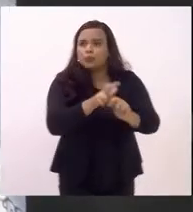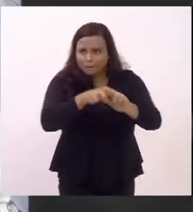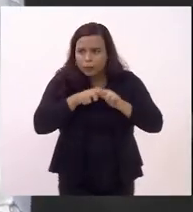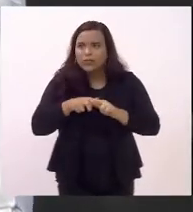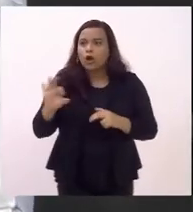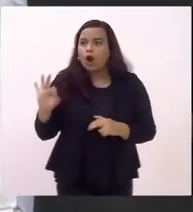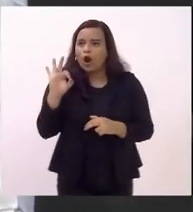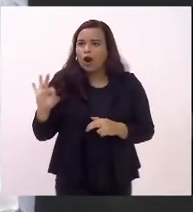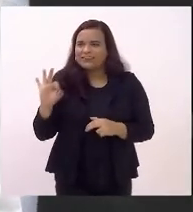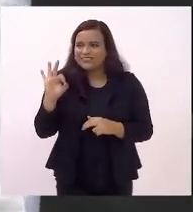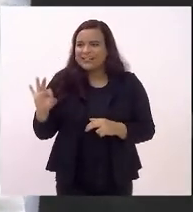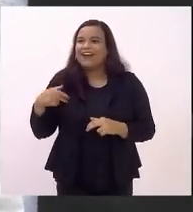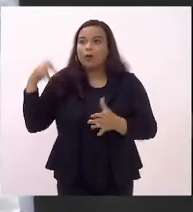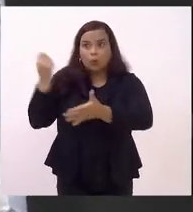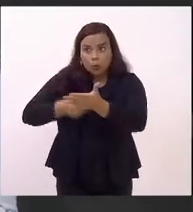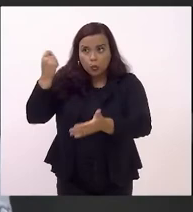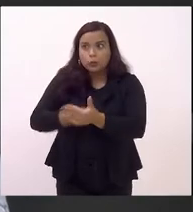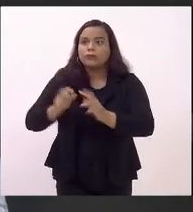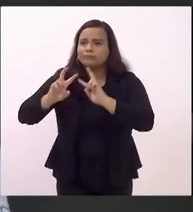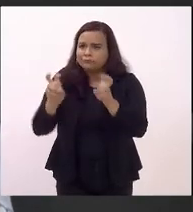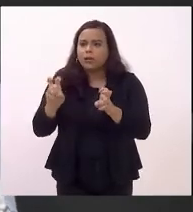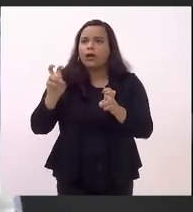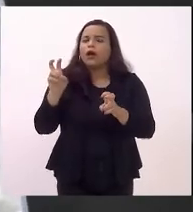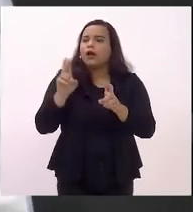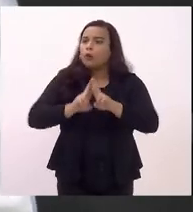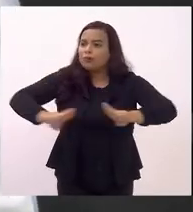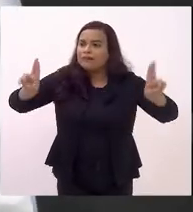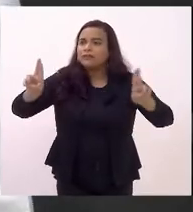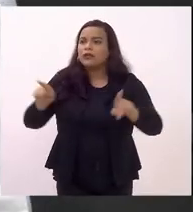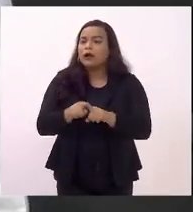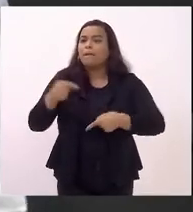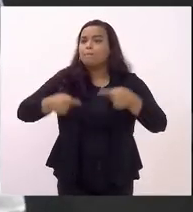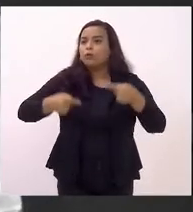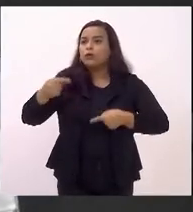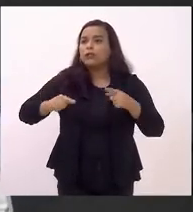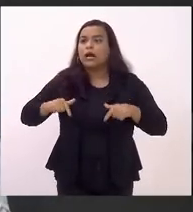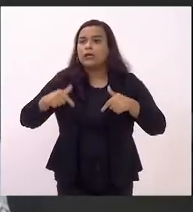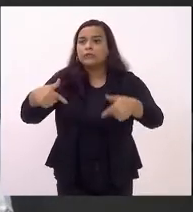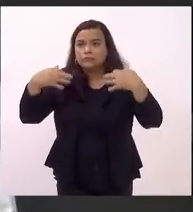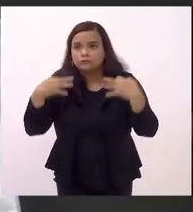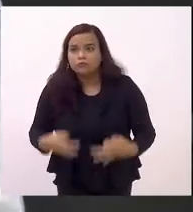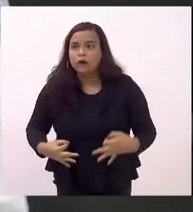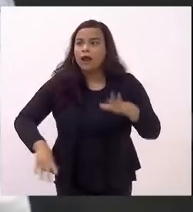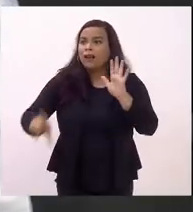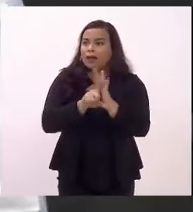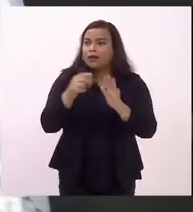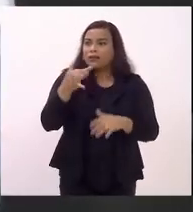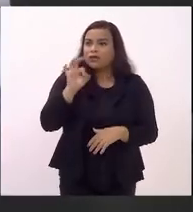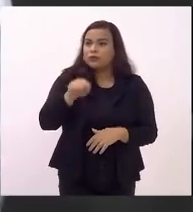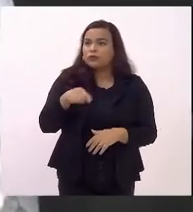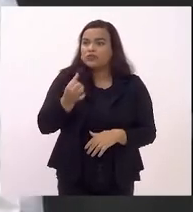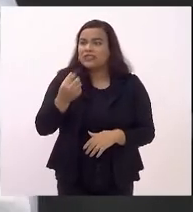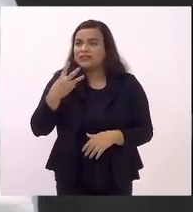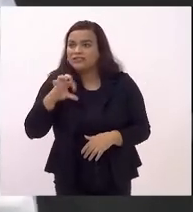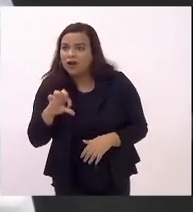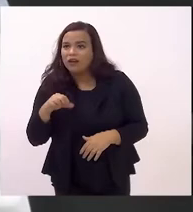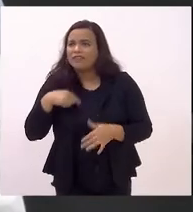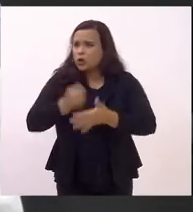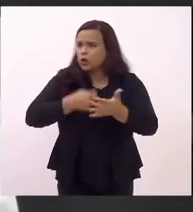na universidade pública, lutei por política de ação afirmativa, a Lei CAO, a Lei 10.639, tudo isso na minha